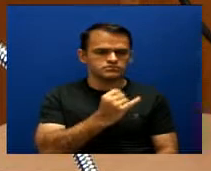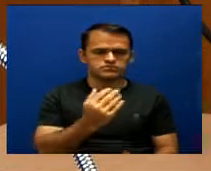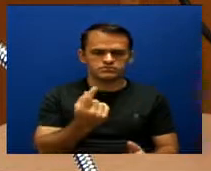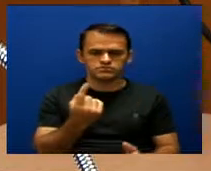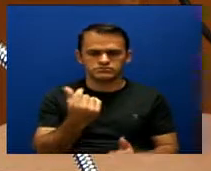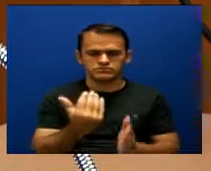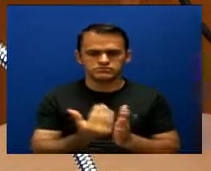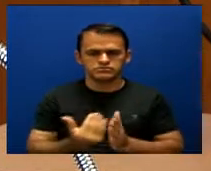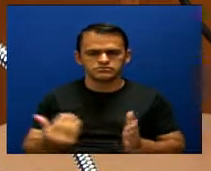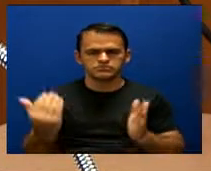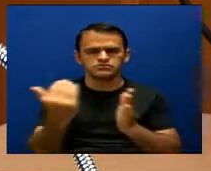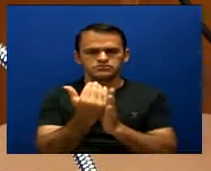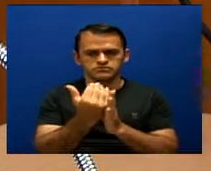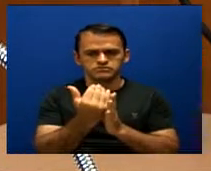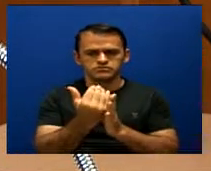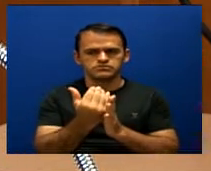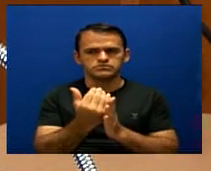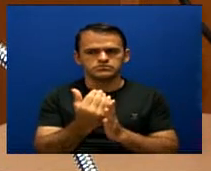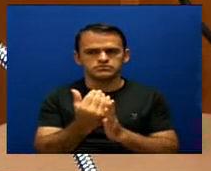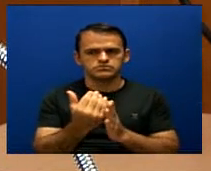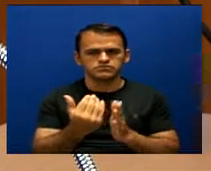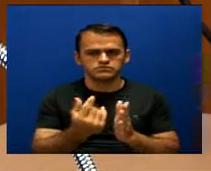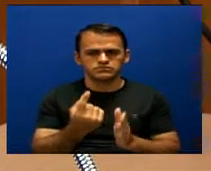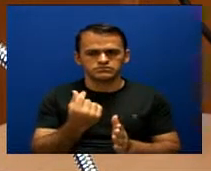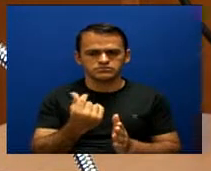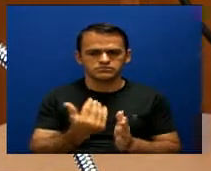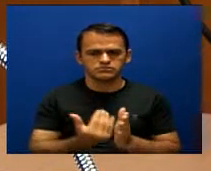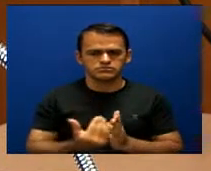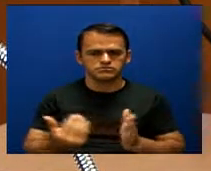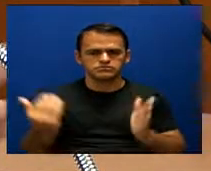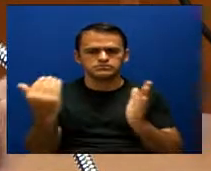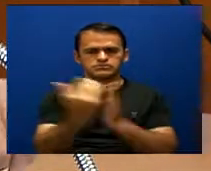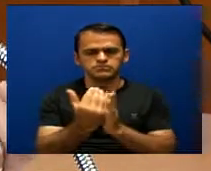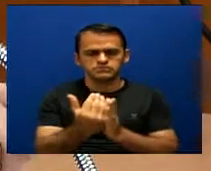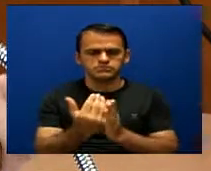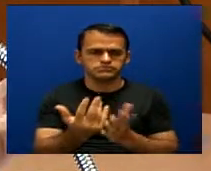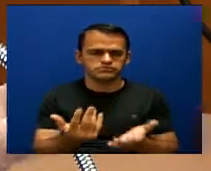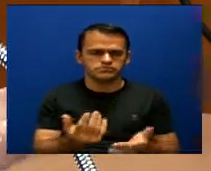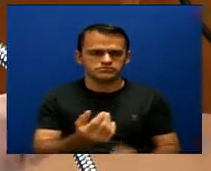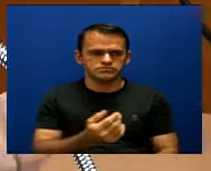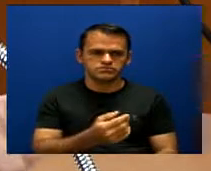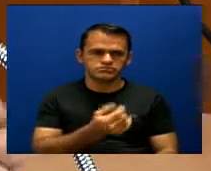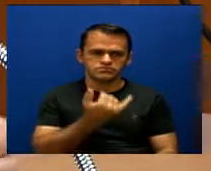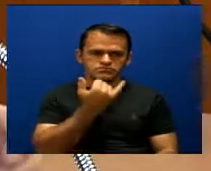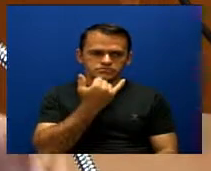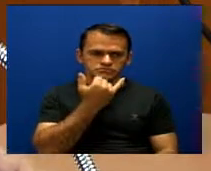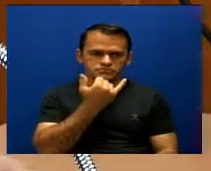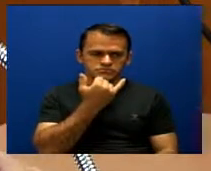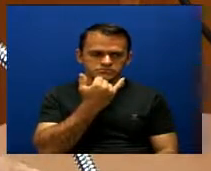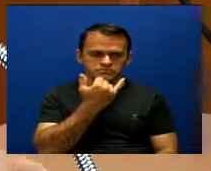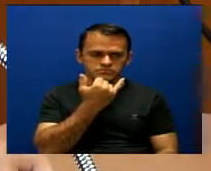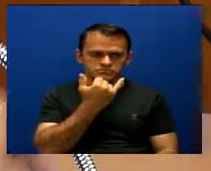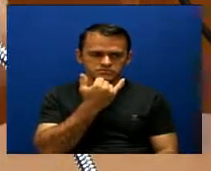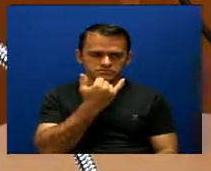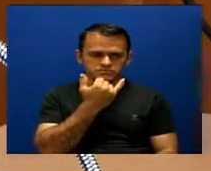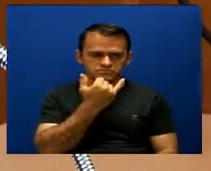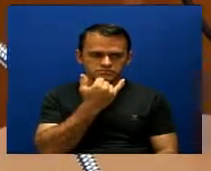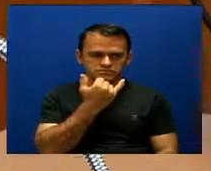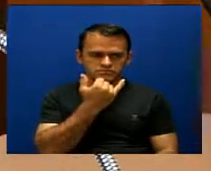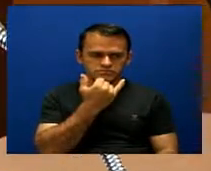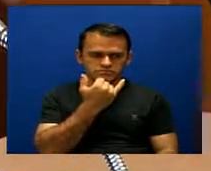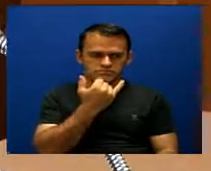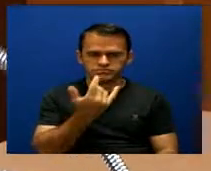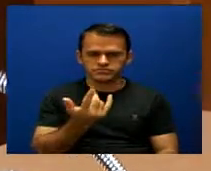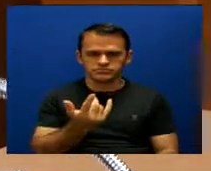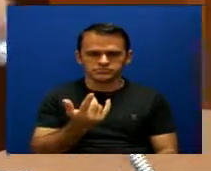emendas impositivas... Vira, está atrás disso aí. Pois é, infelizmente, padre, acabei...